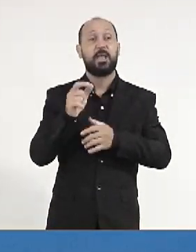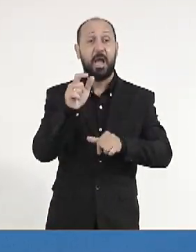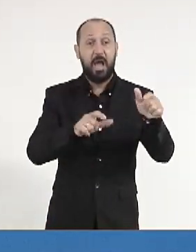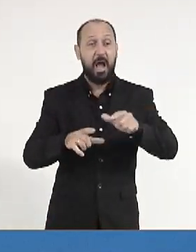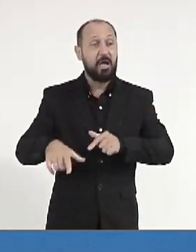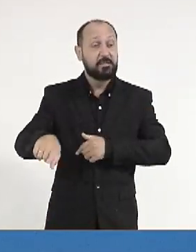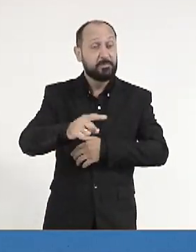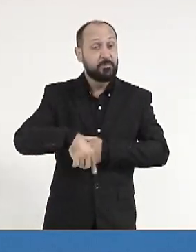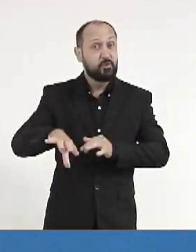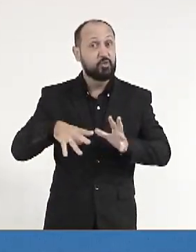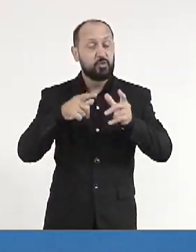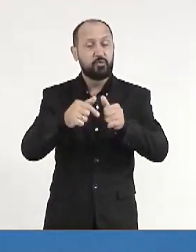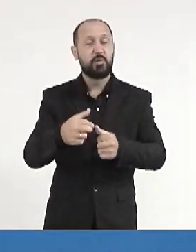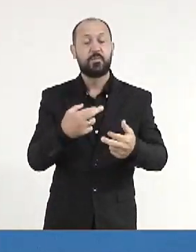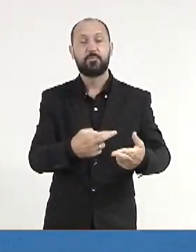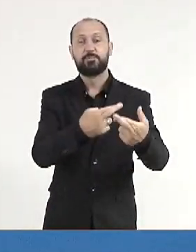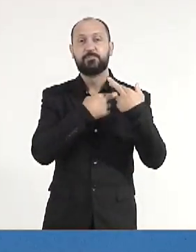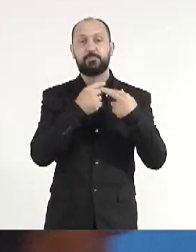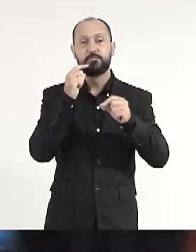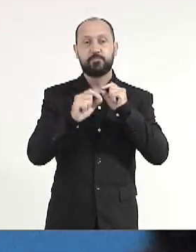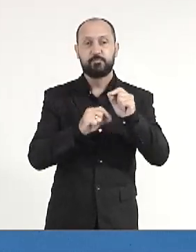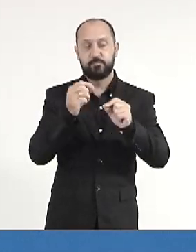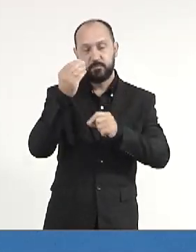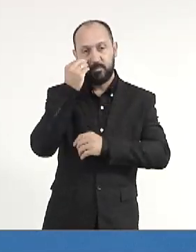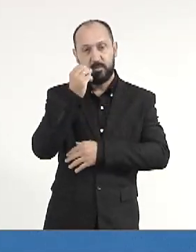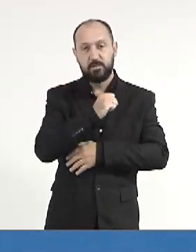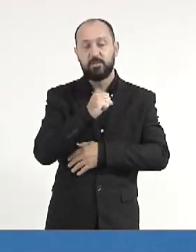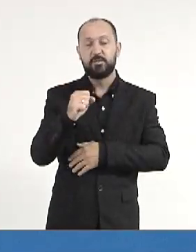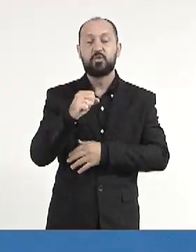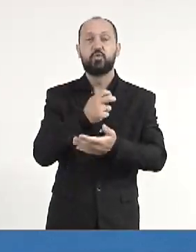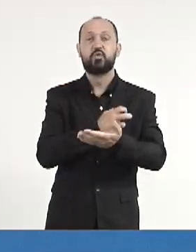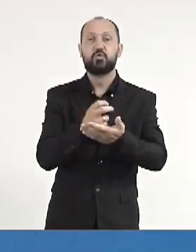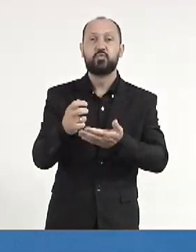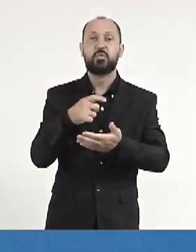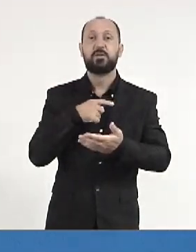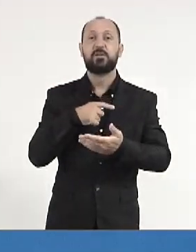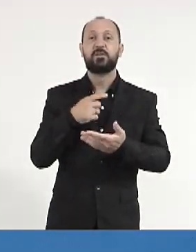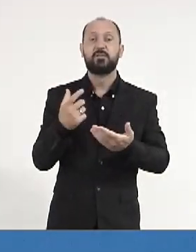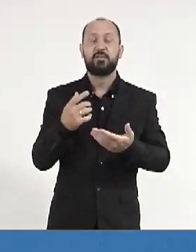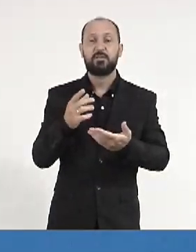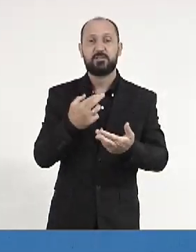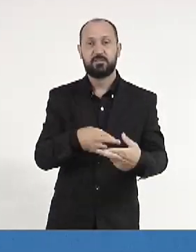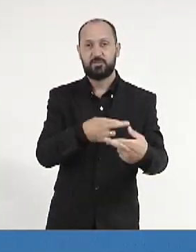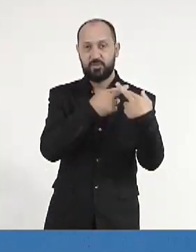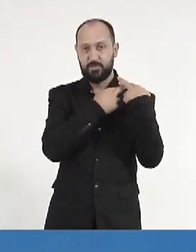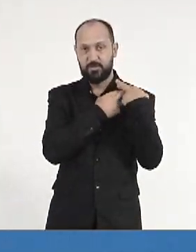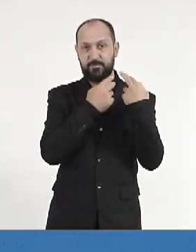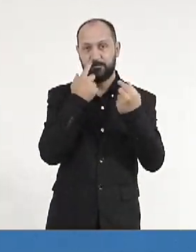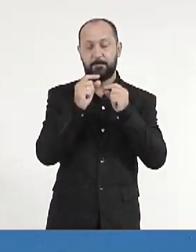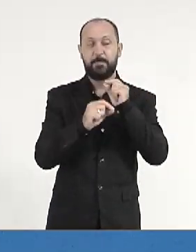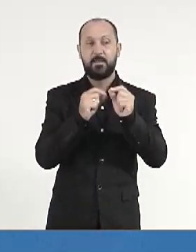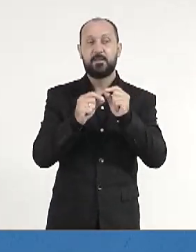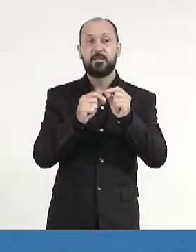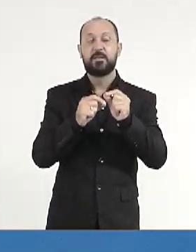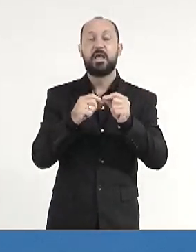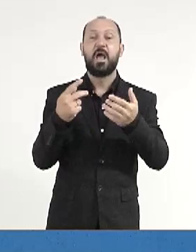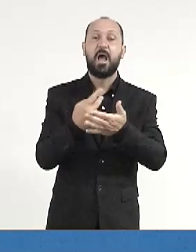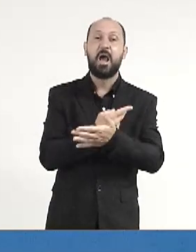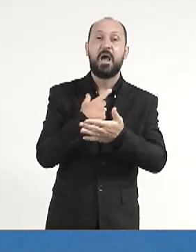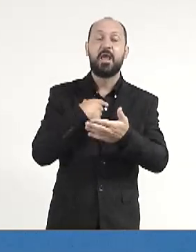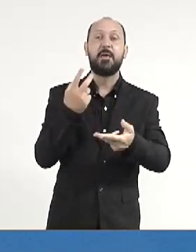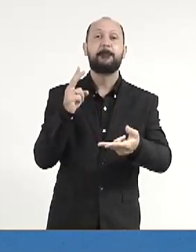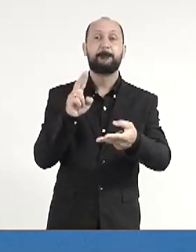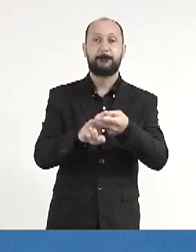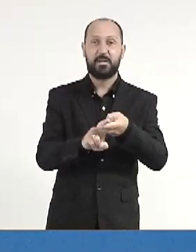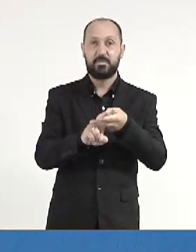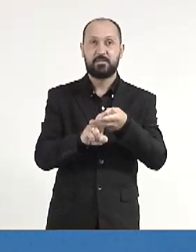pessoas responsáveis por essa tentativa de golpe sejam responsabilizadas, condenadas e